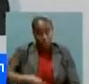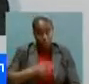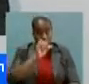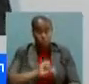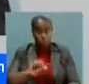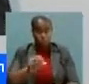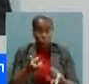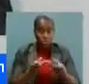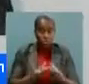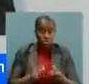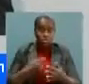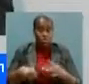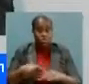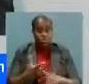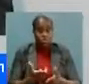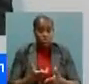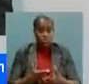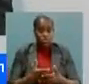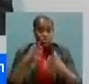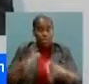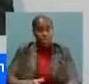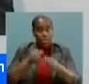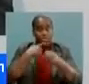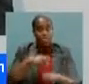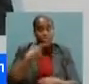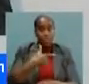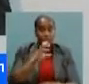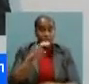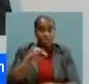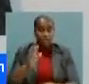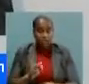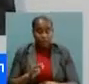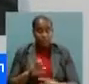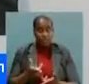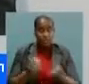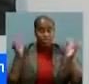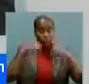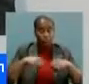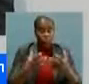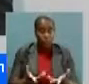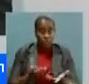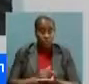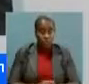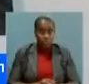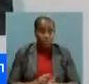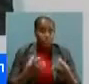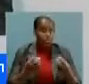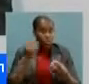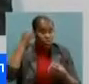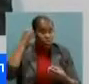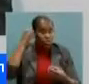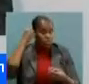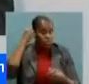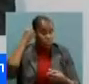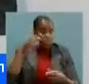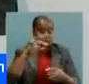orçamentar recursos para o resgate dos TCMF, que advém do acordo do Trust Fund? Vários são os sinais que